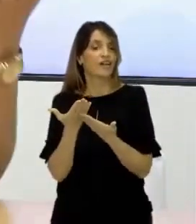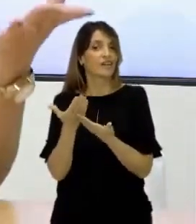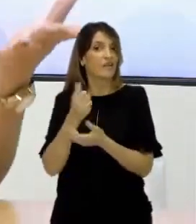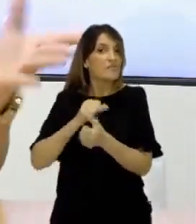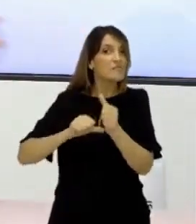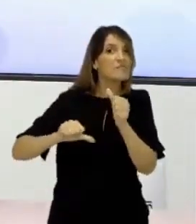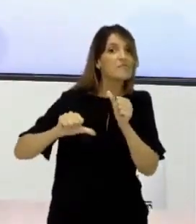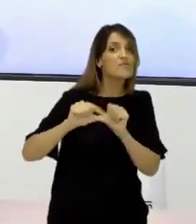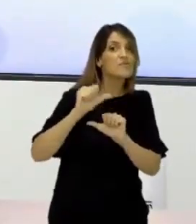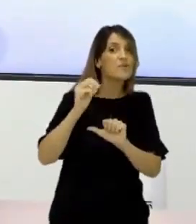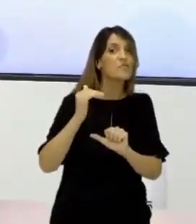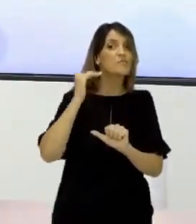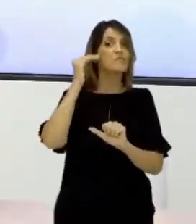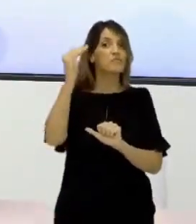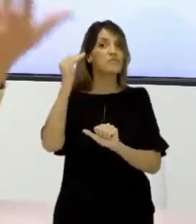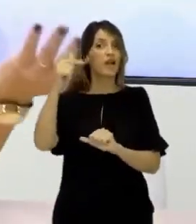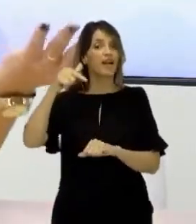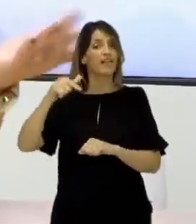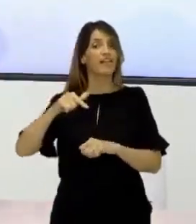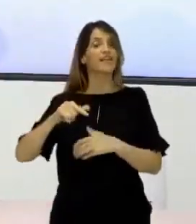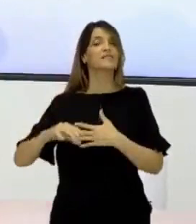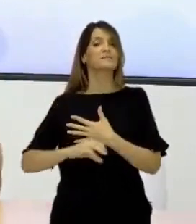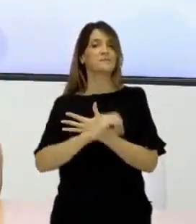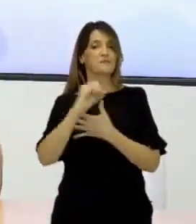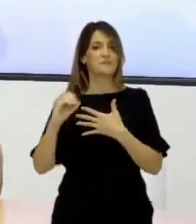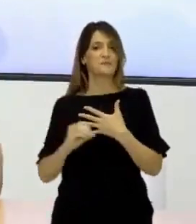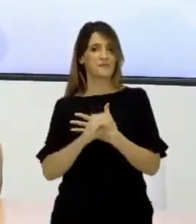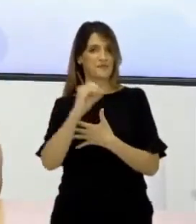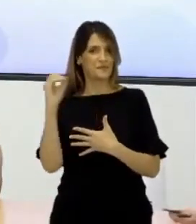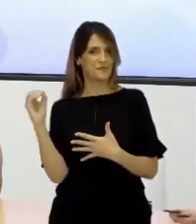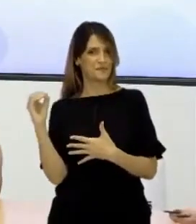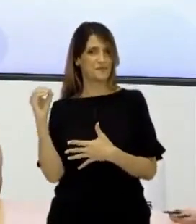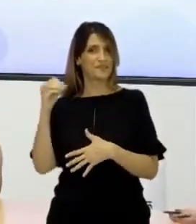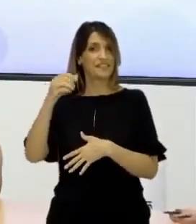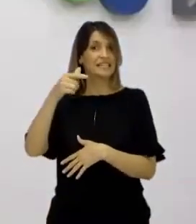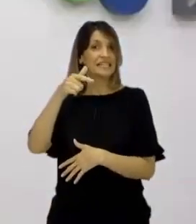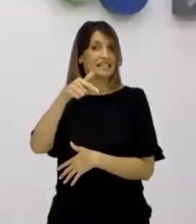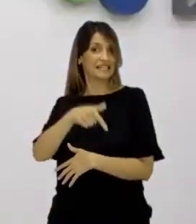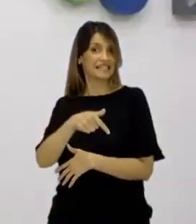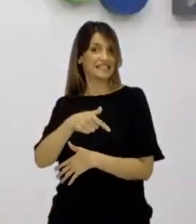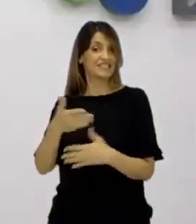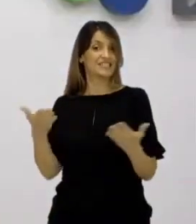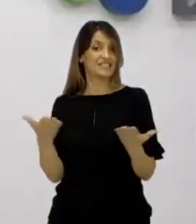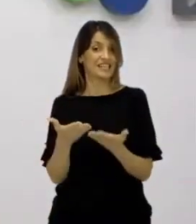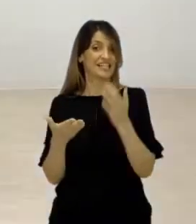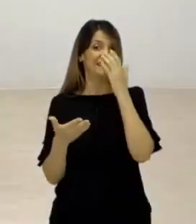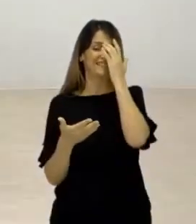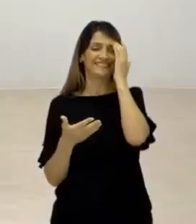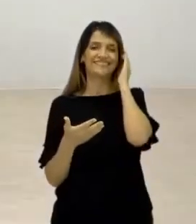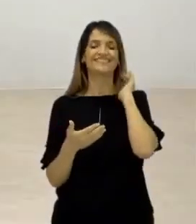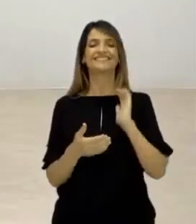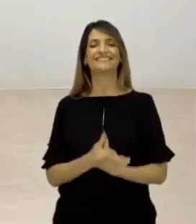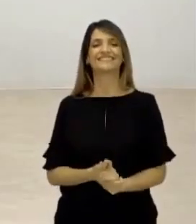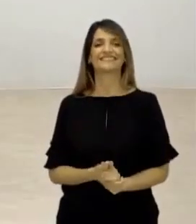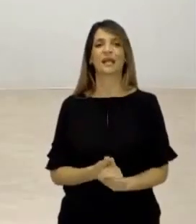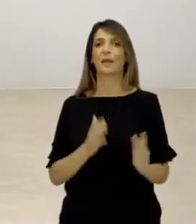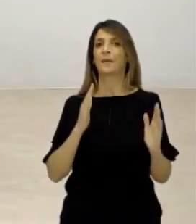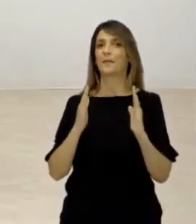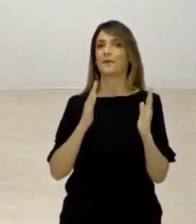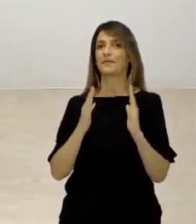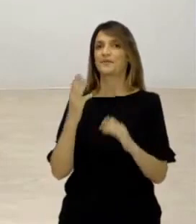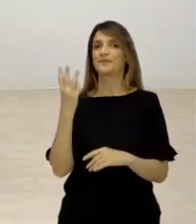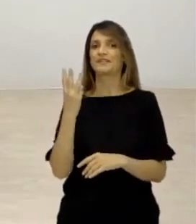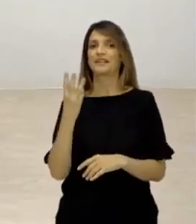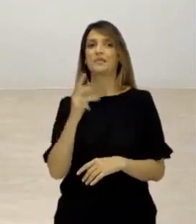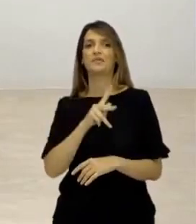terceira temporada do Centro de Mídias. Vocês estão no sétimo ano. Temporada 3 agora. Temporada 3. Ah, eu adorei. O professor Mauro, que um